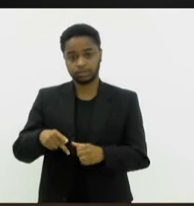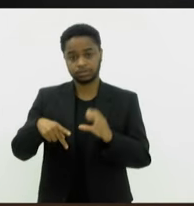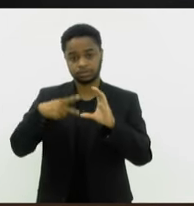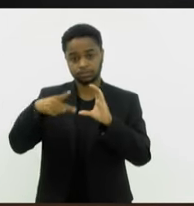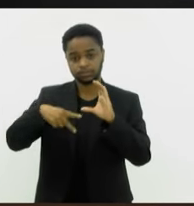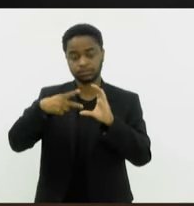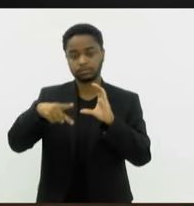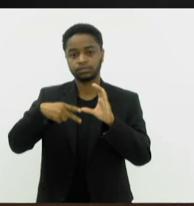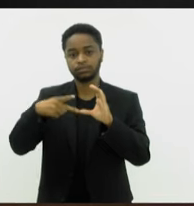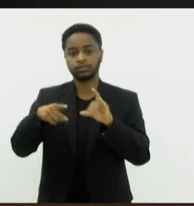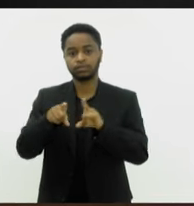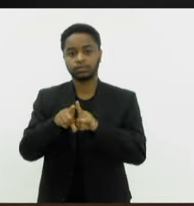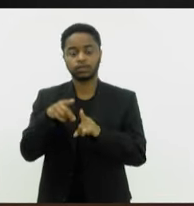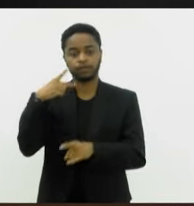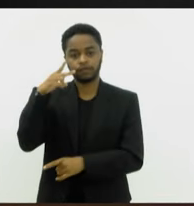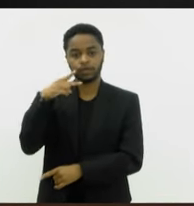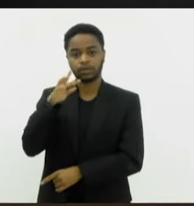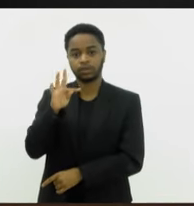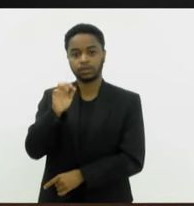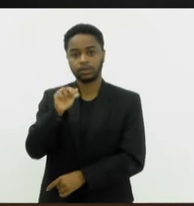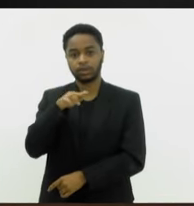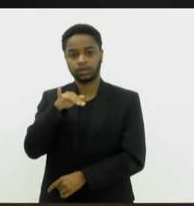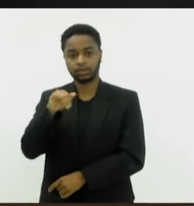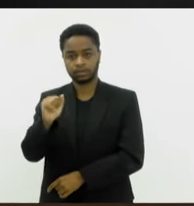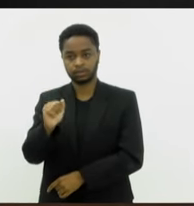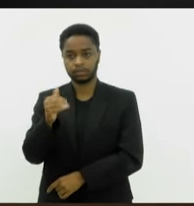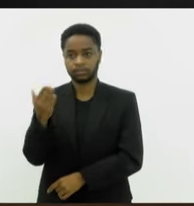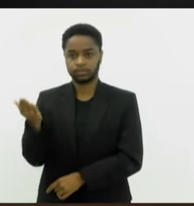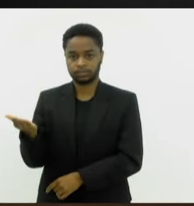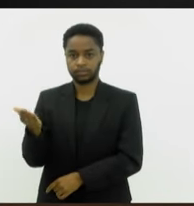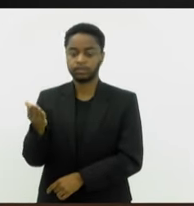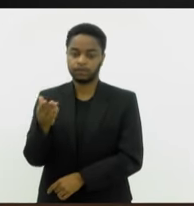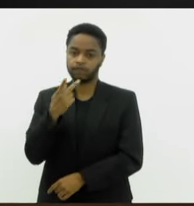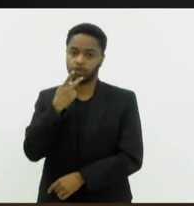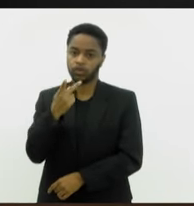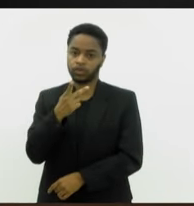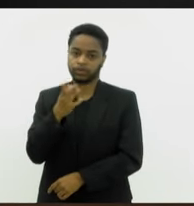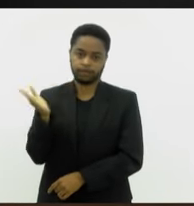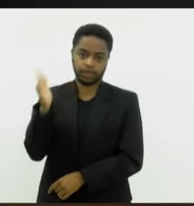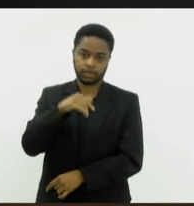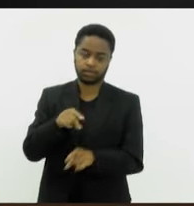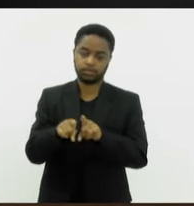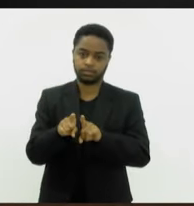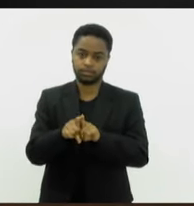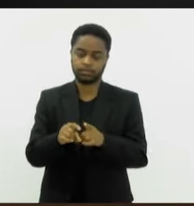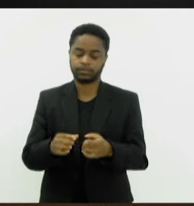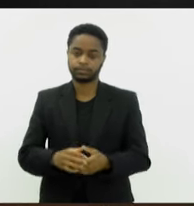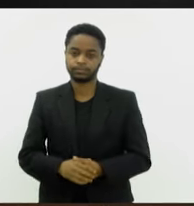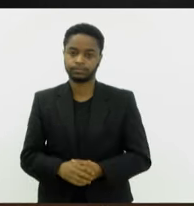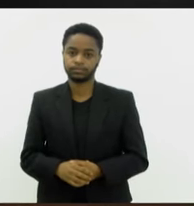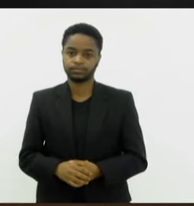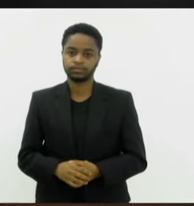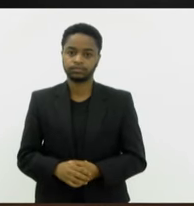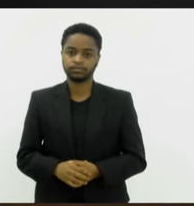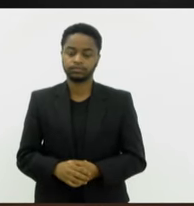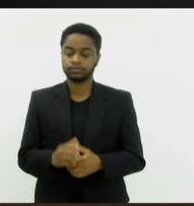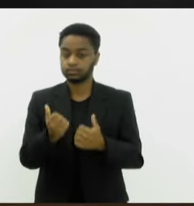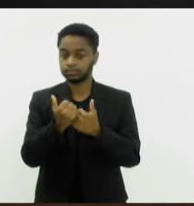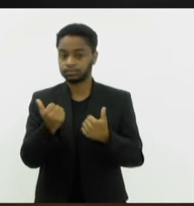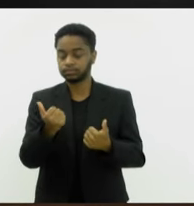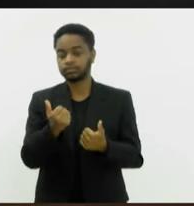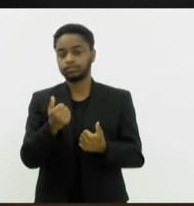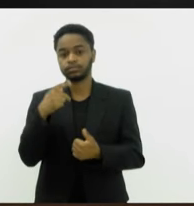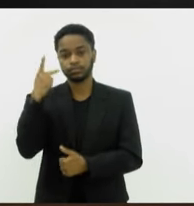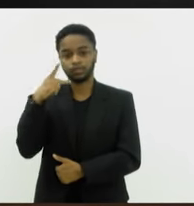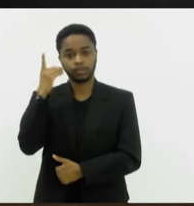vereadores e da vereadora Tânia B vereadora Tânia B ficou de chegar também assessora parlamentar também da